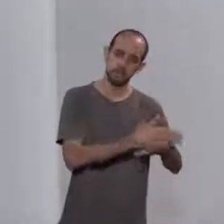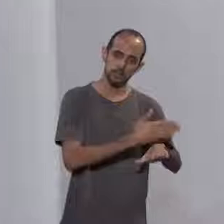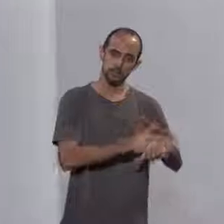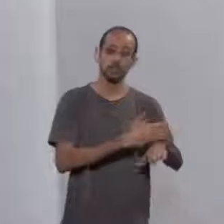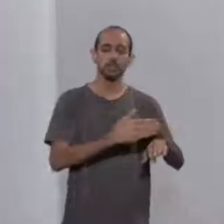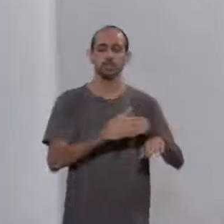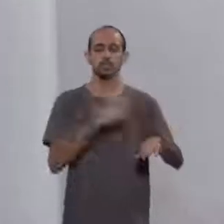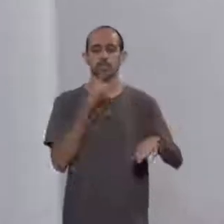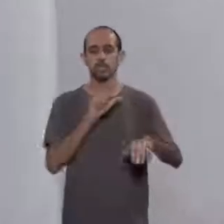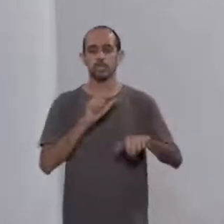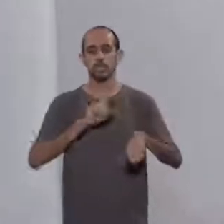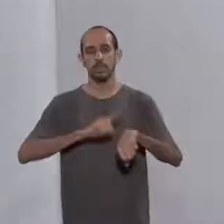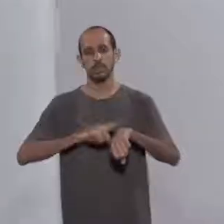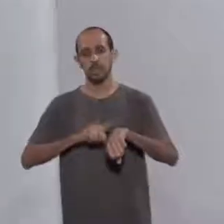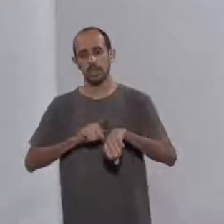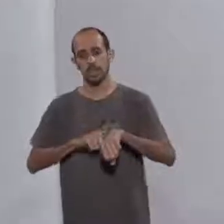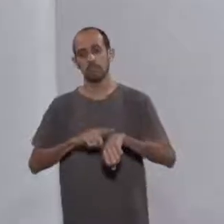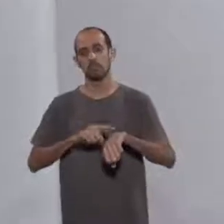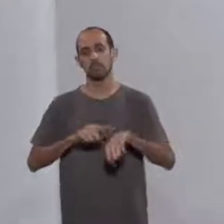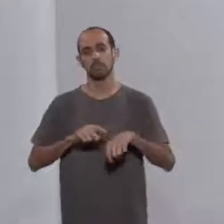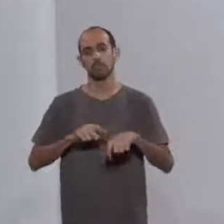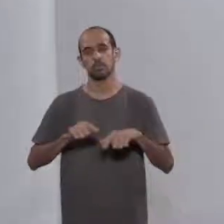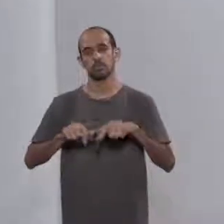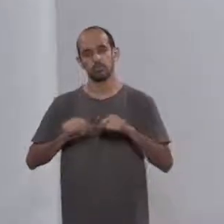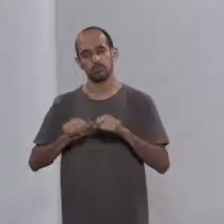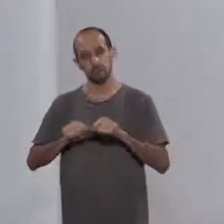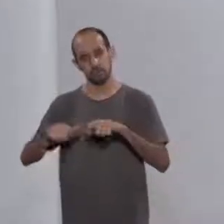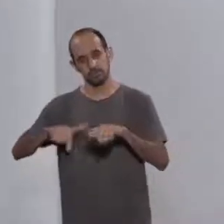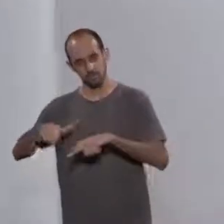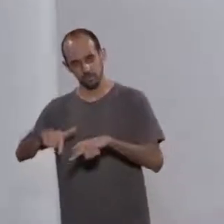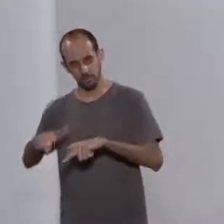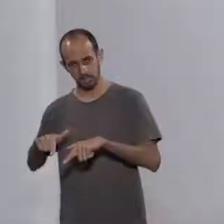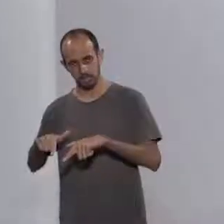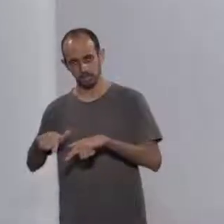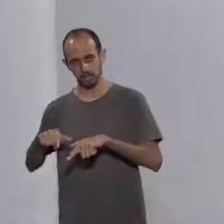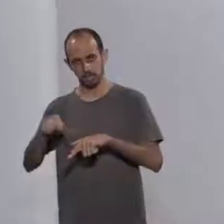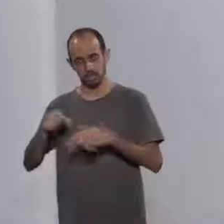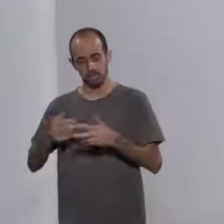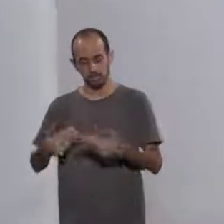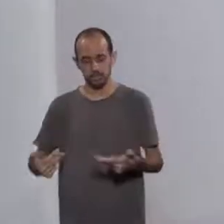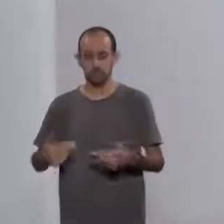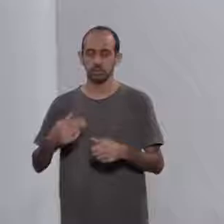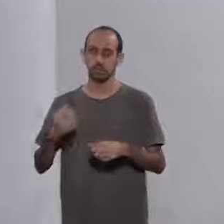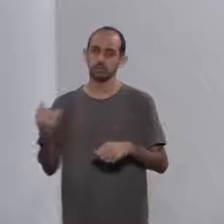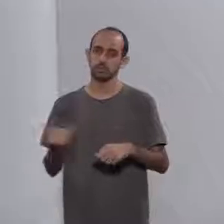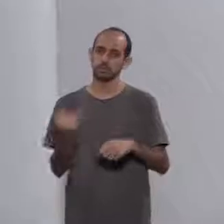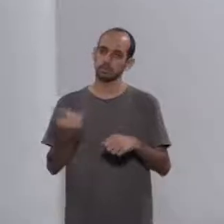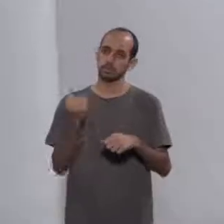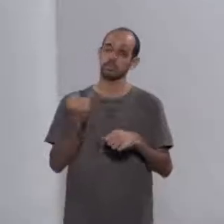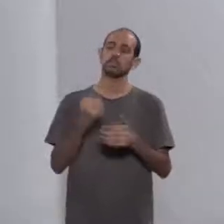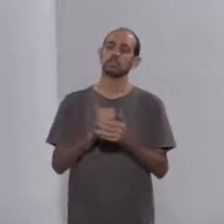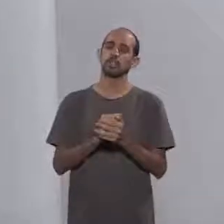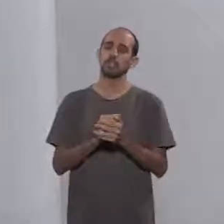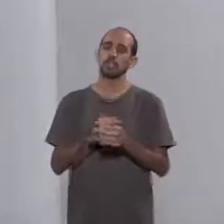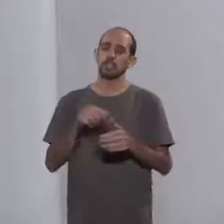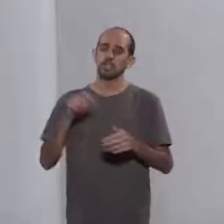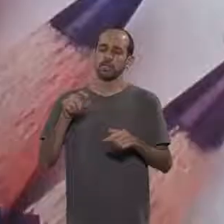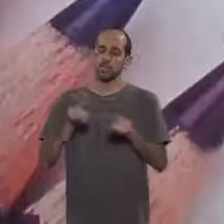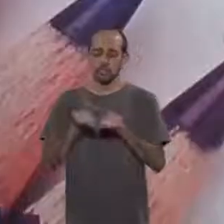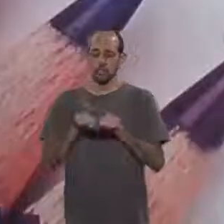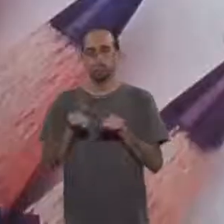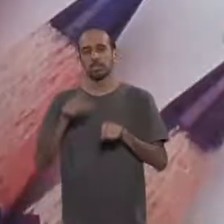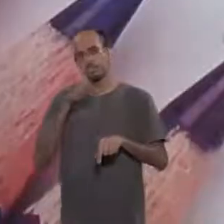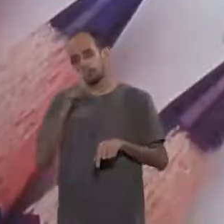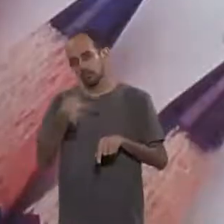mais tempo para ele terminar uma atividade. Então, são essas questões que a gente vai colocando e a gente vai pontuando e a gente vai